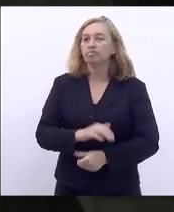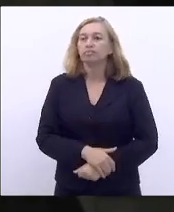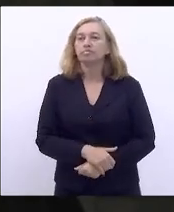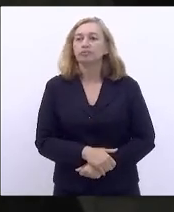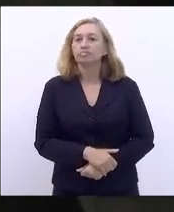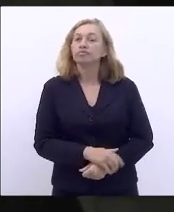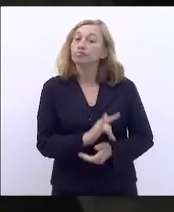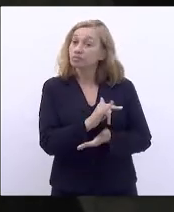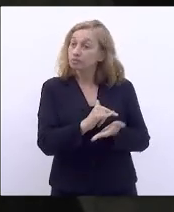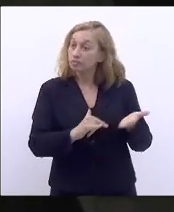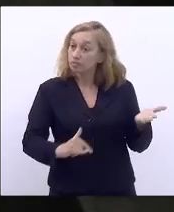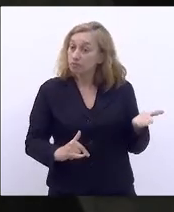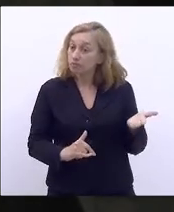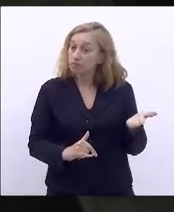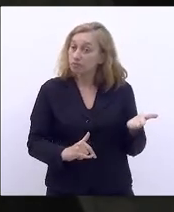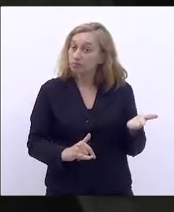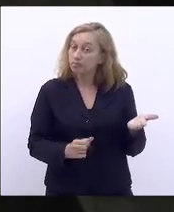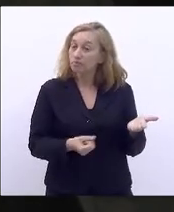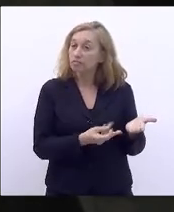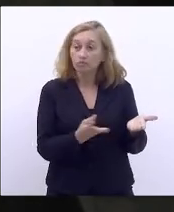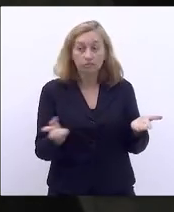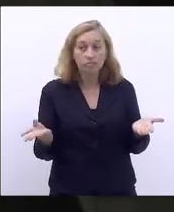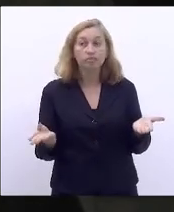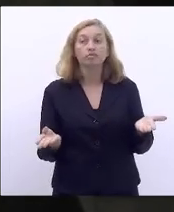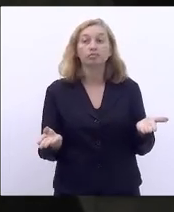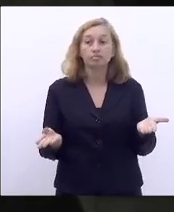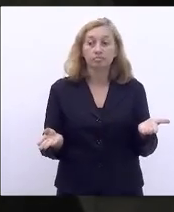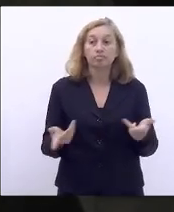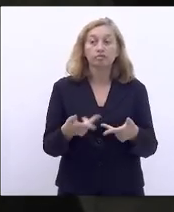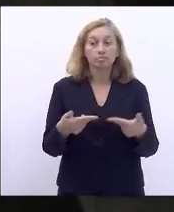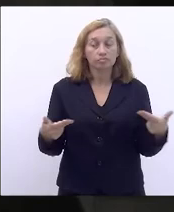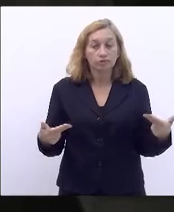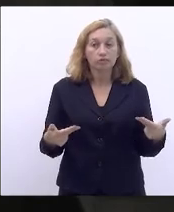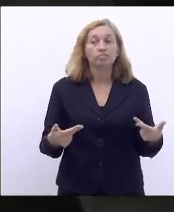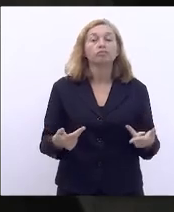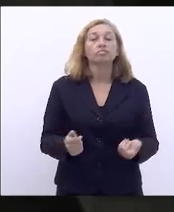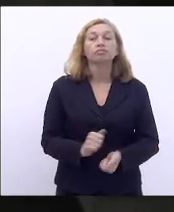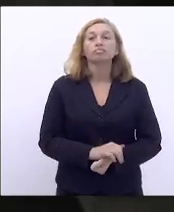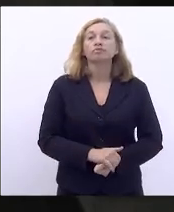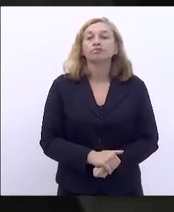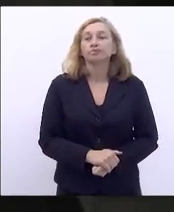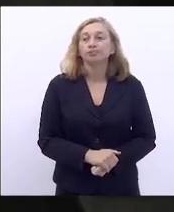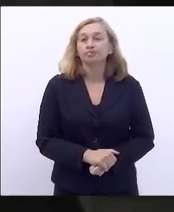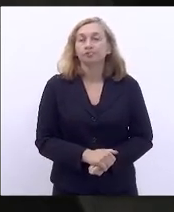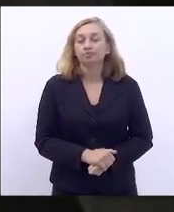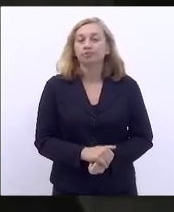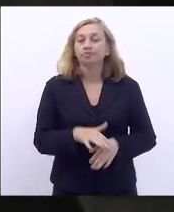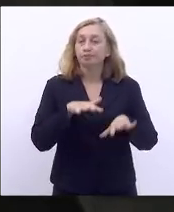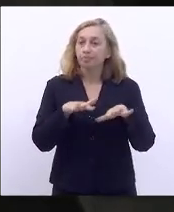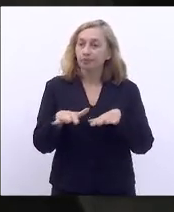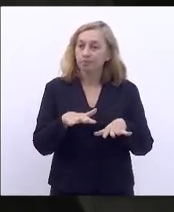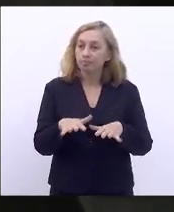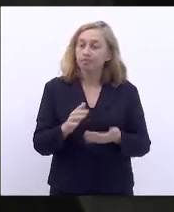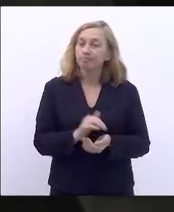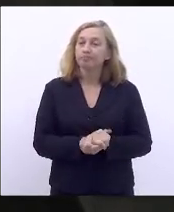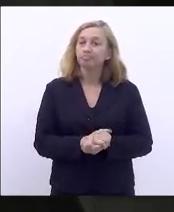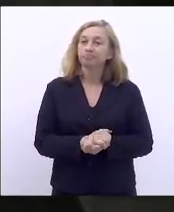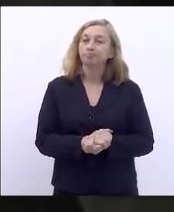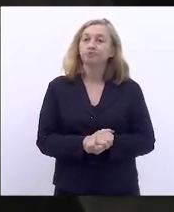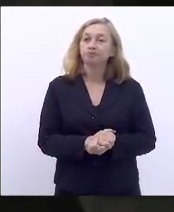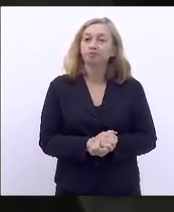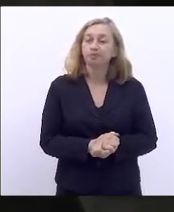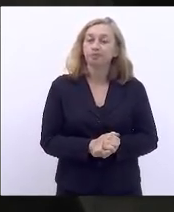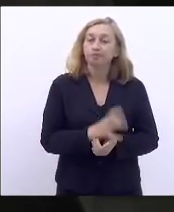os documentos em grande quantidade, constante nos autos, levando em conta as manifestações